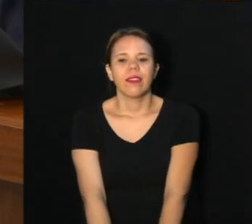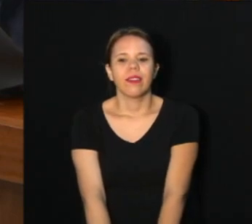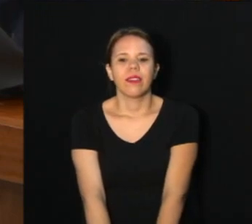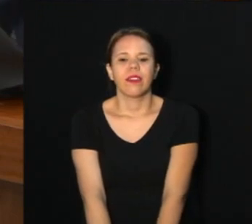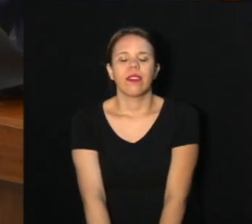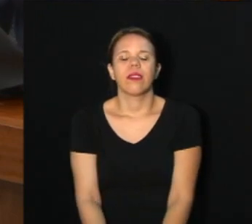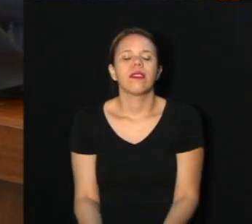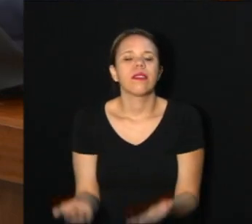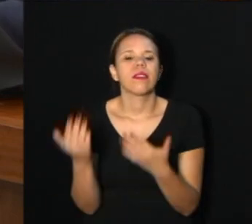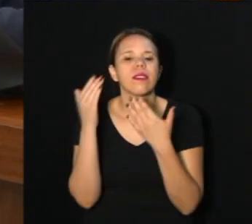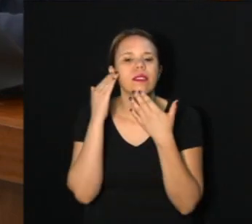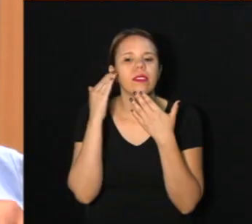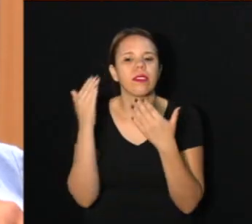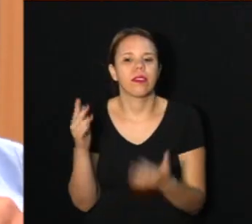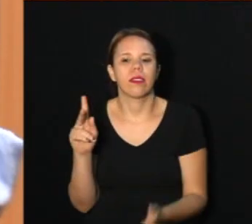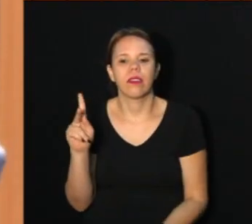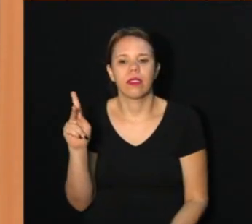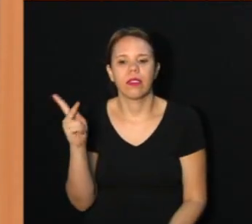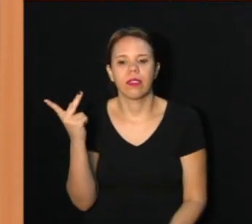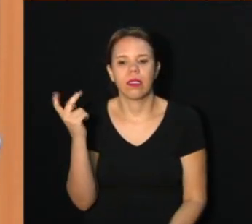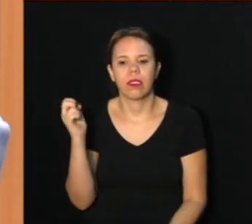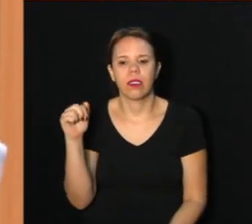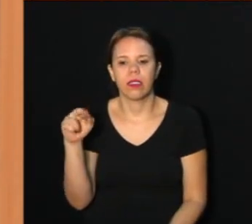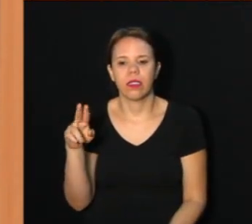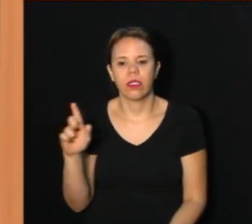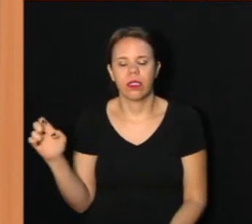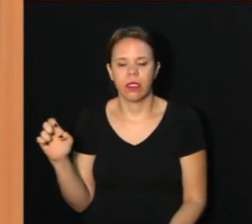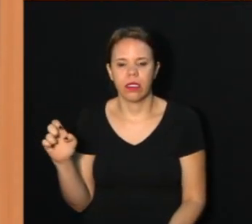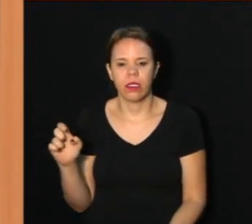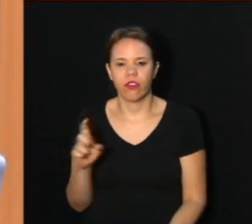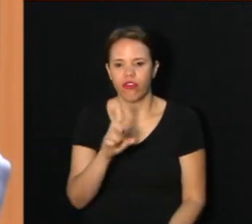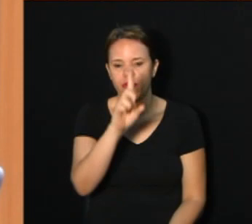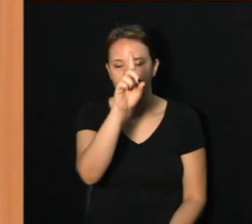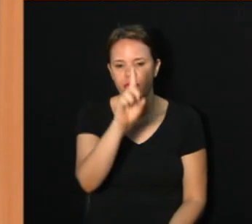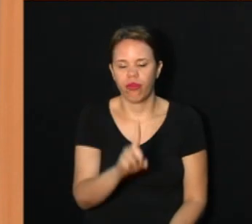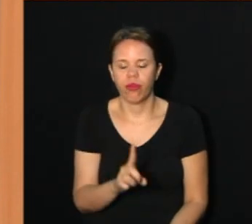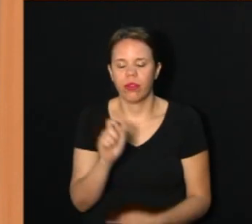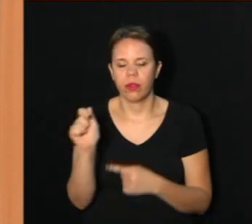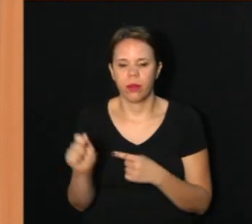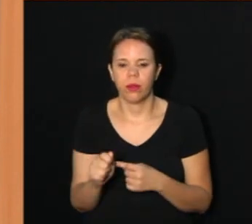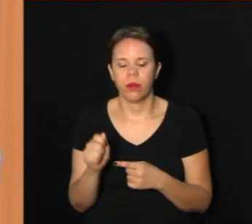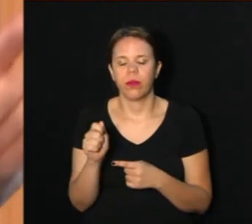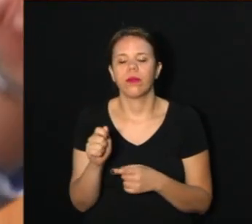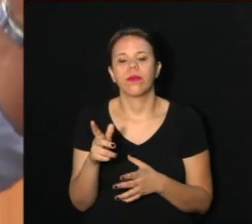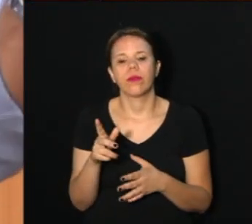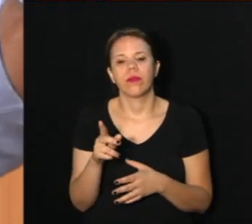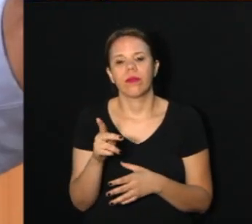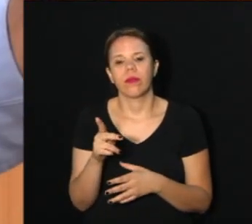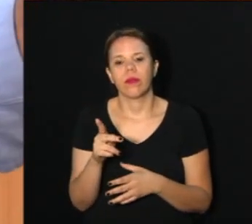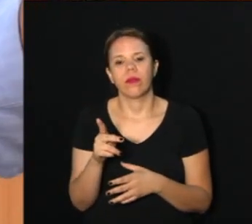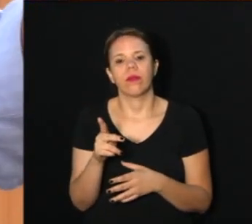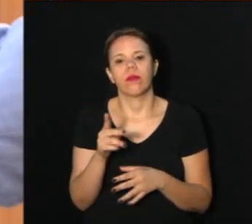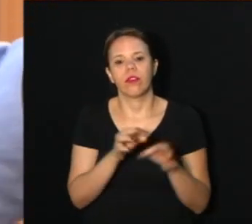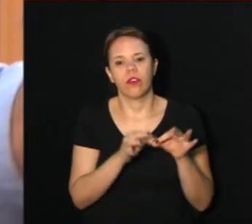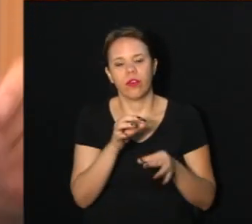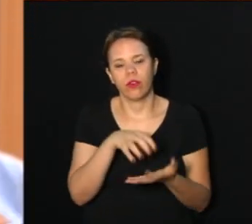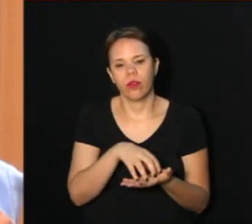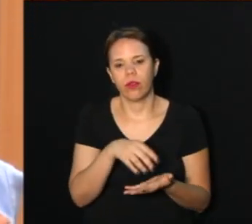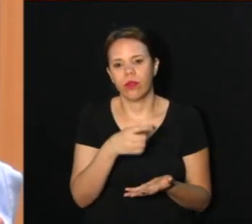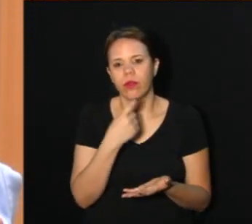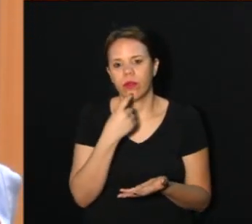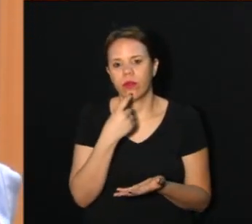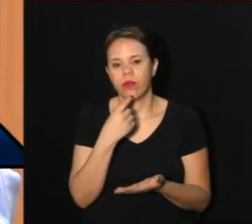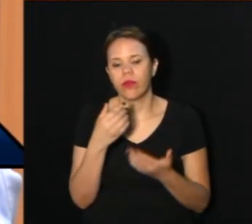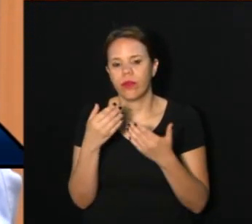Eu agradeço ao Henrique Sub, que é diretor da Associação dos Procuradores do município de Campinas. Eu já vou deixar aberto,